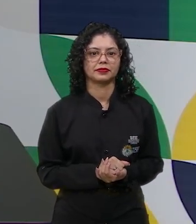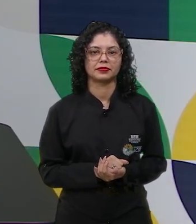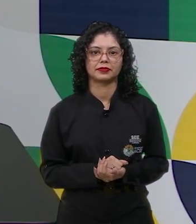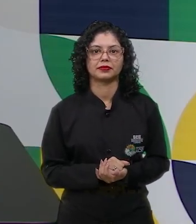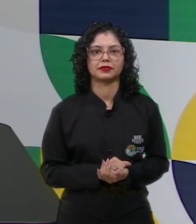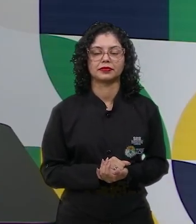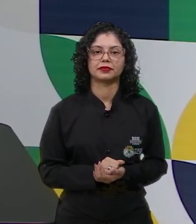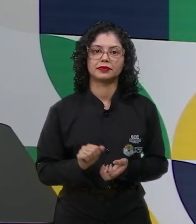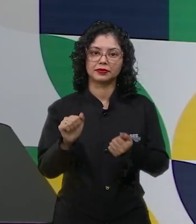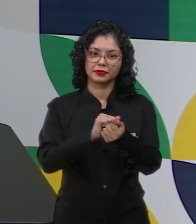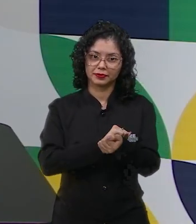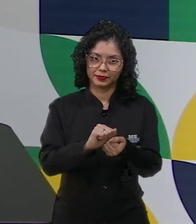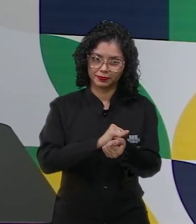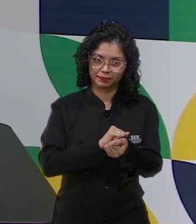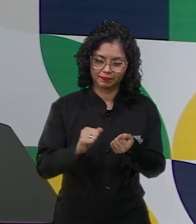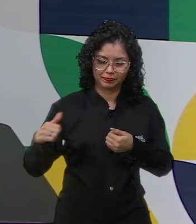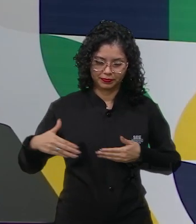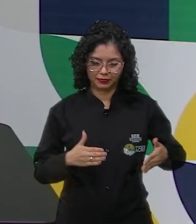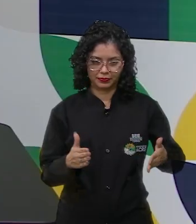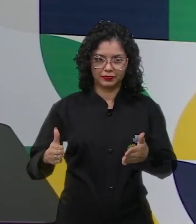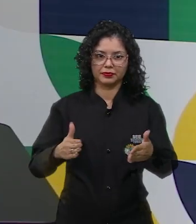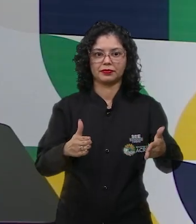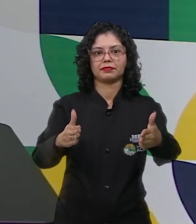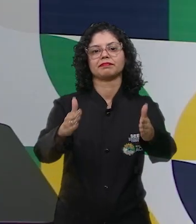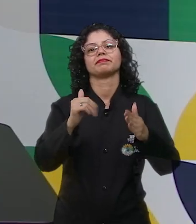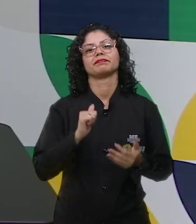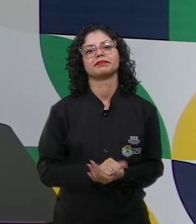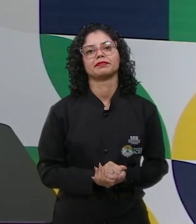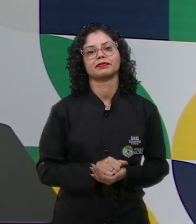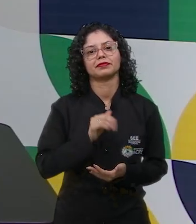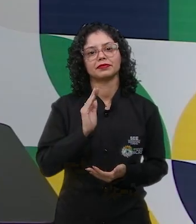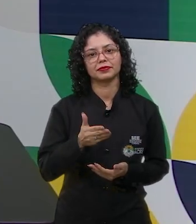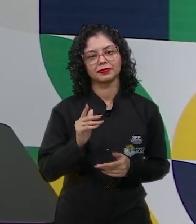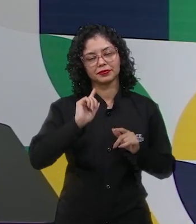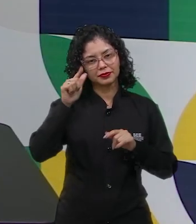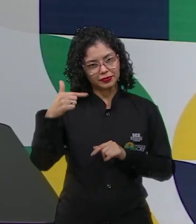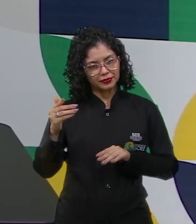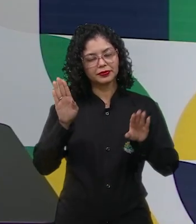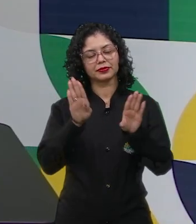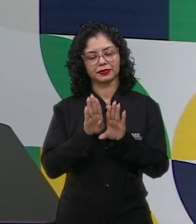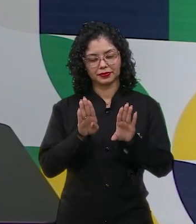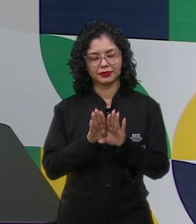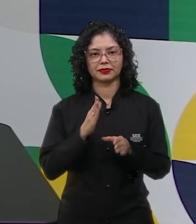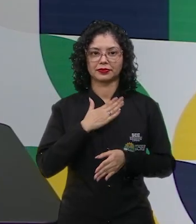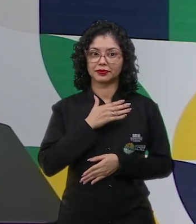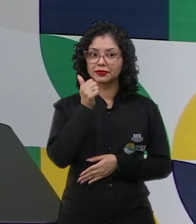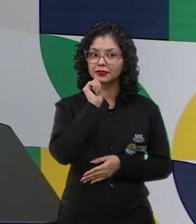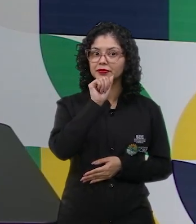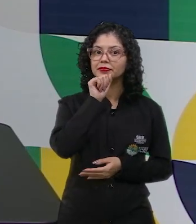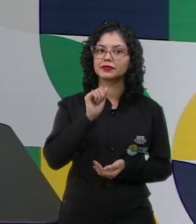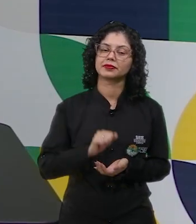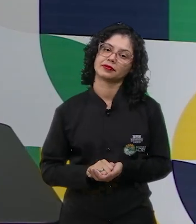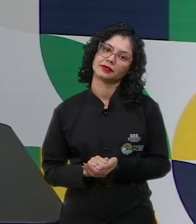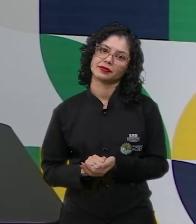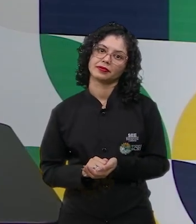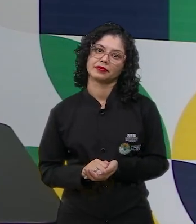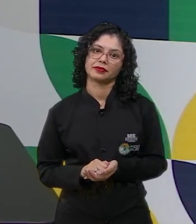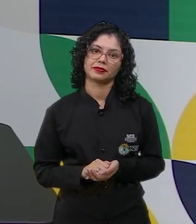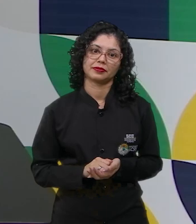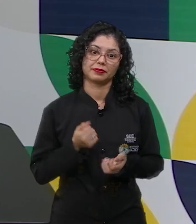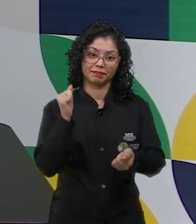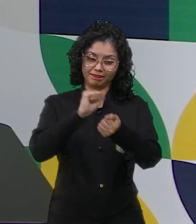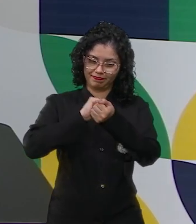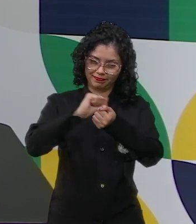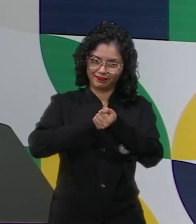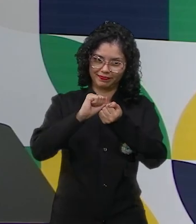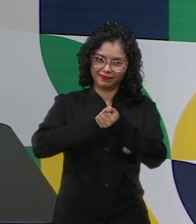lavava a roupa no rio. Isso mesmo, gente. Aí eu já passo para outra geração da minha mãe, que tinha que lavar a roupa na